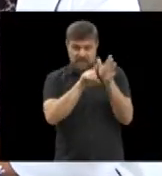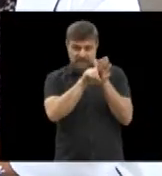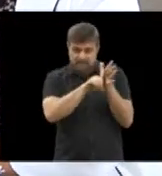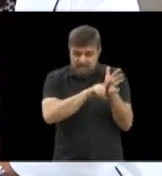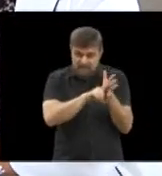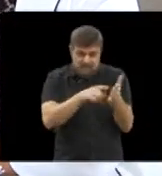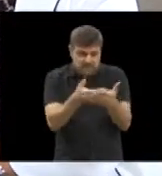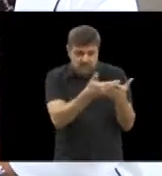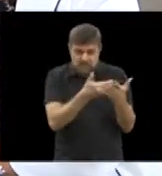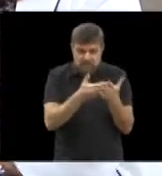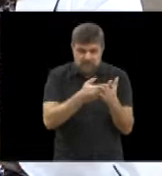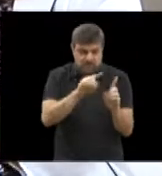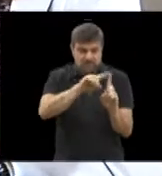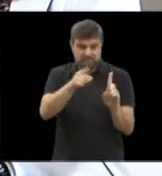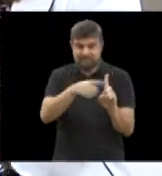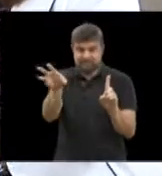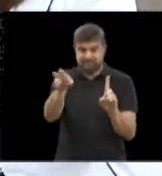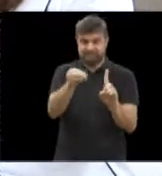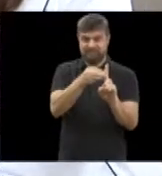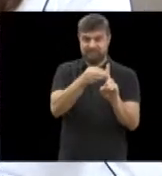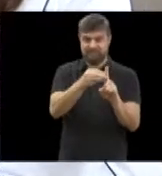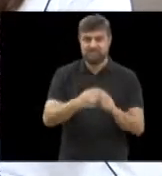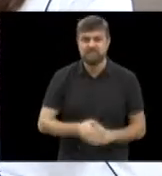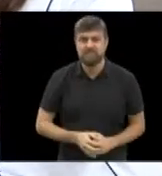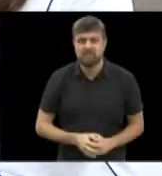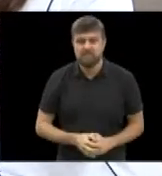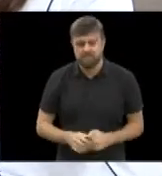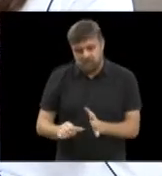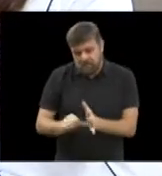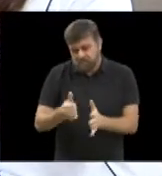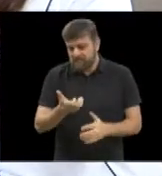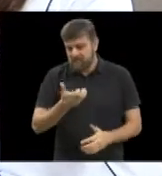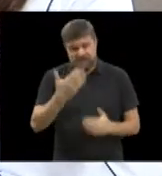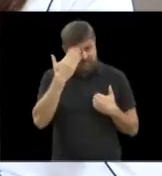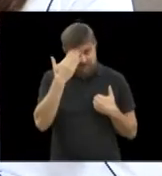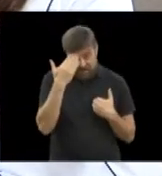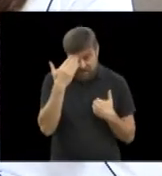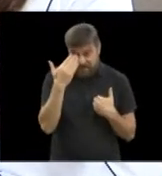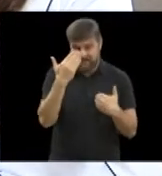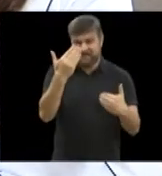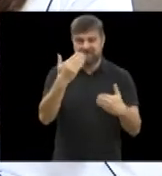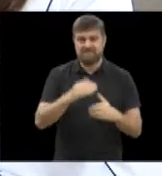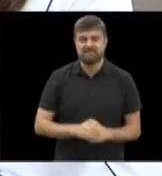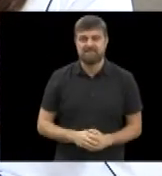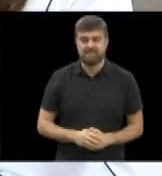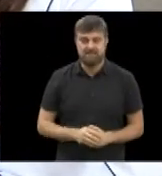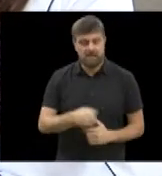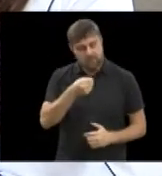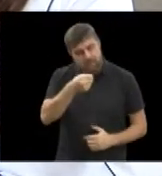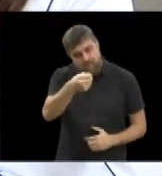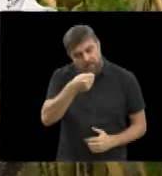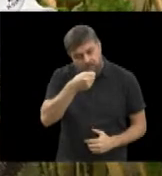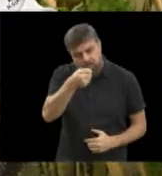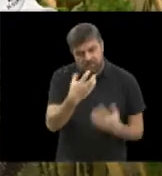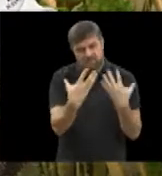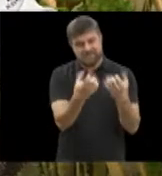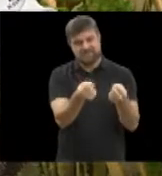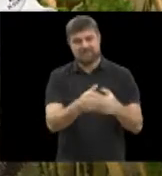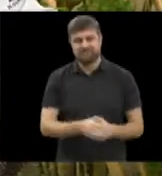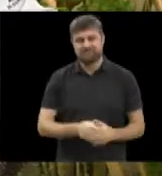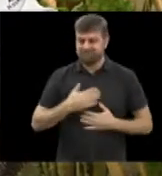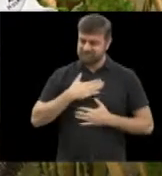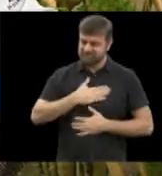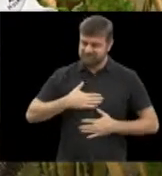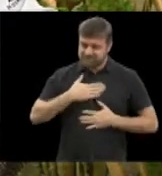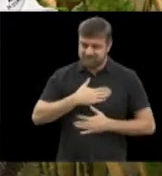em medicina reprodutiva. Nós, em primeiro lugar, gostaríamos de agradecer a sua disponibilidade em conversar com a nossa equipe. O prazer